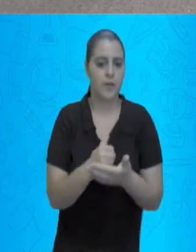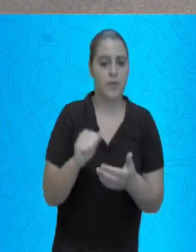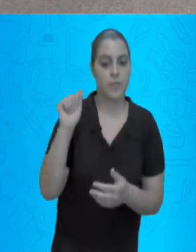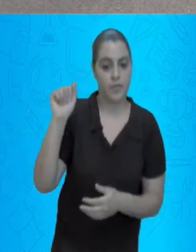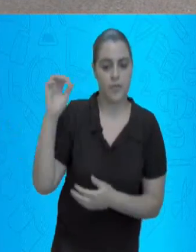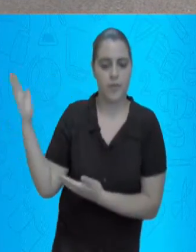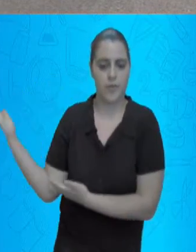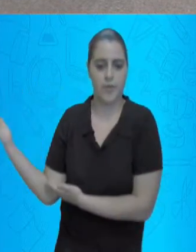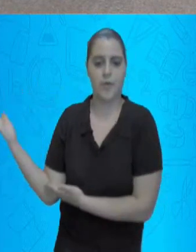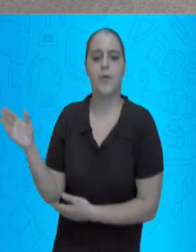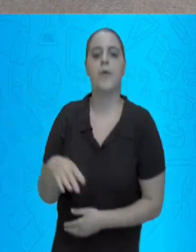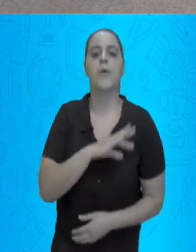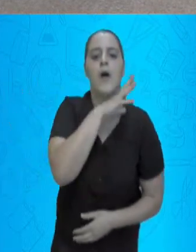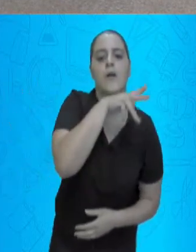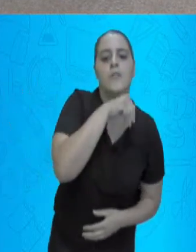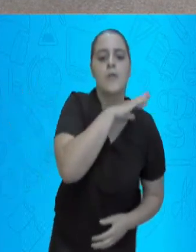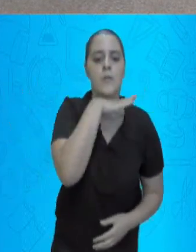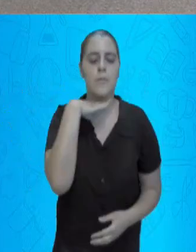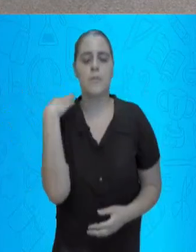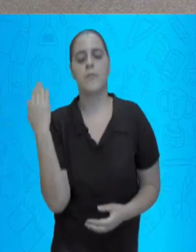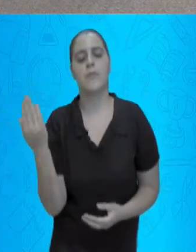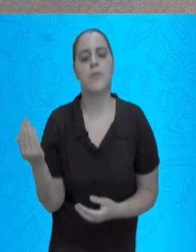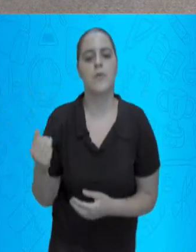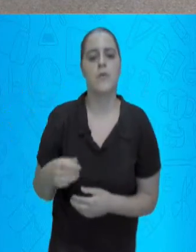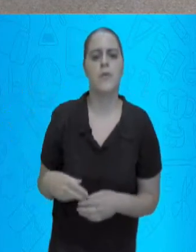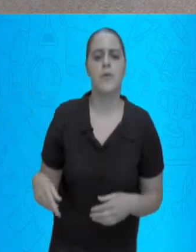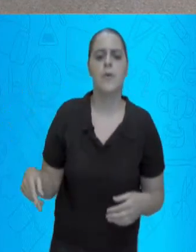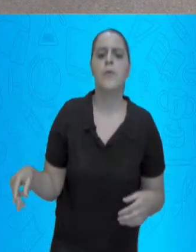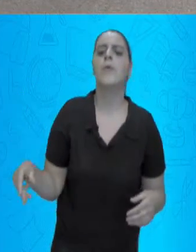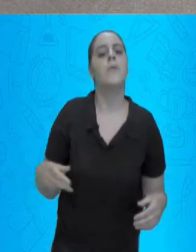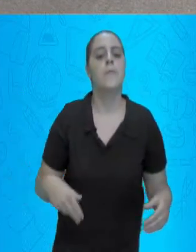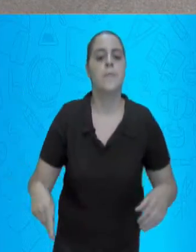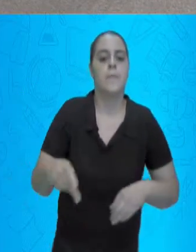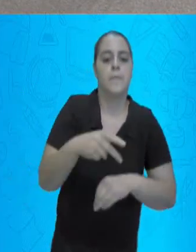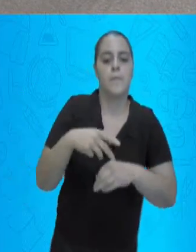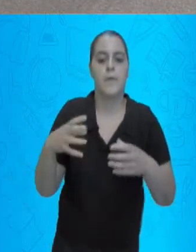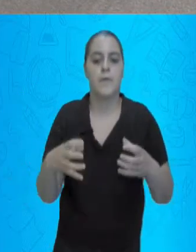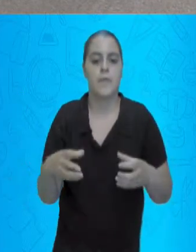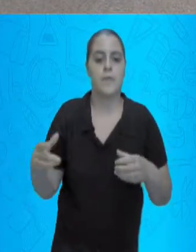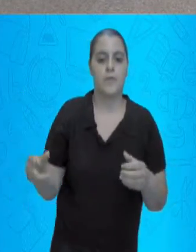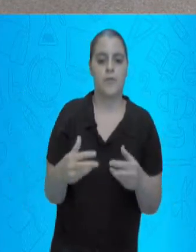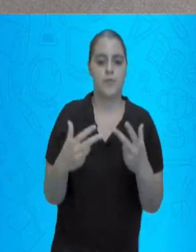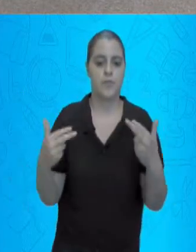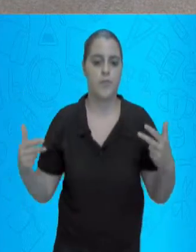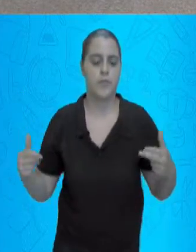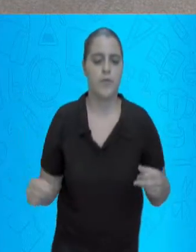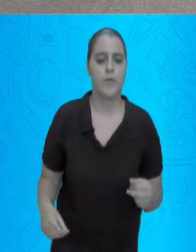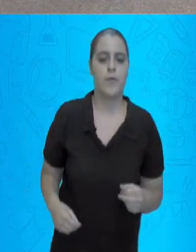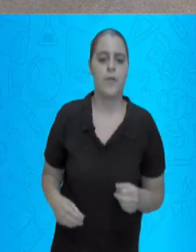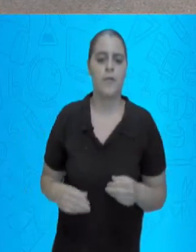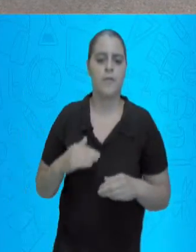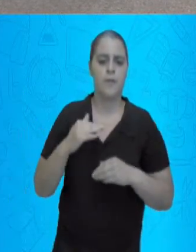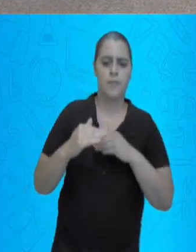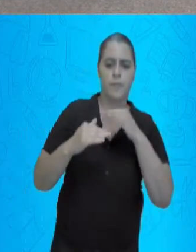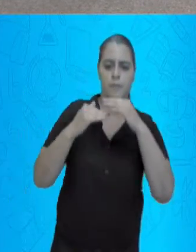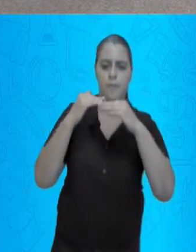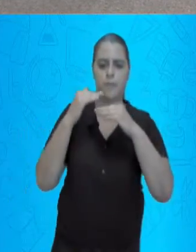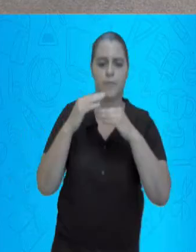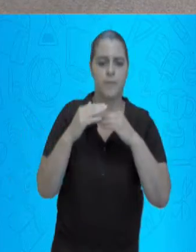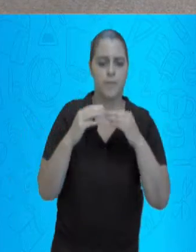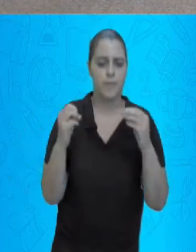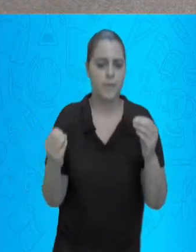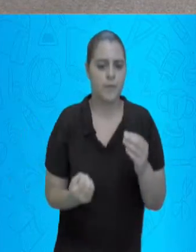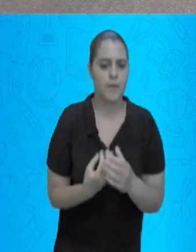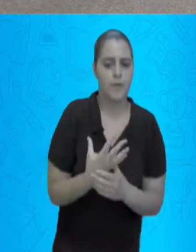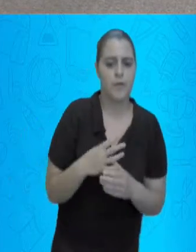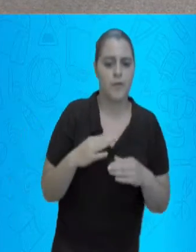animal morreu. Como rocha sedimentar, ela vai formando as camadas pela deposição